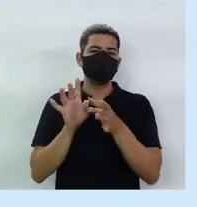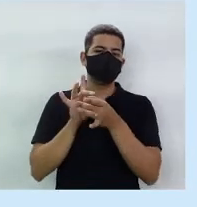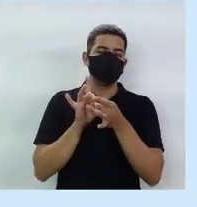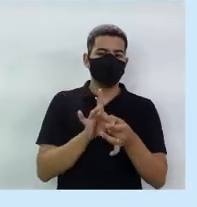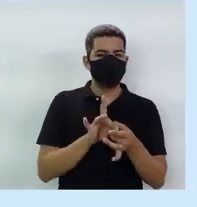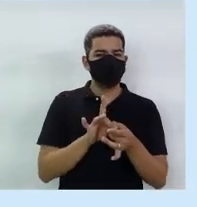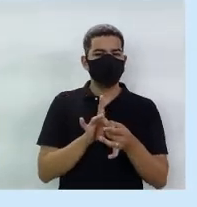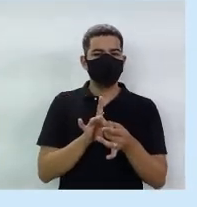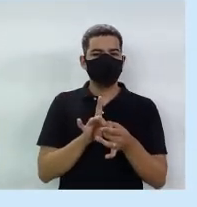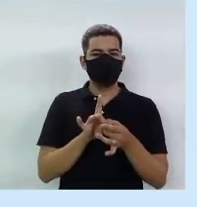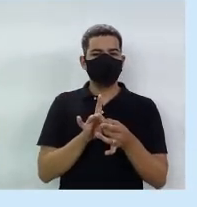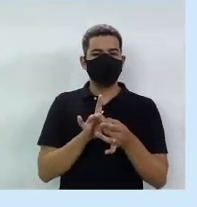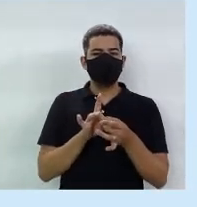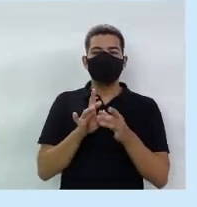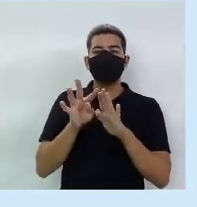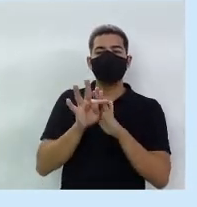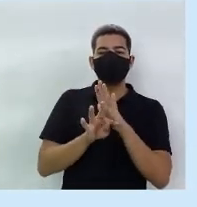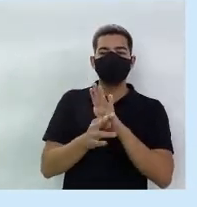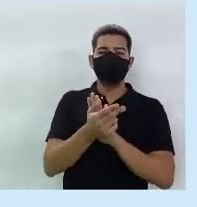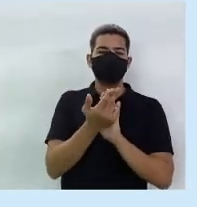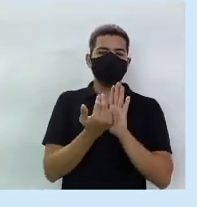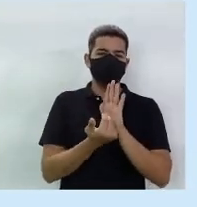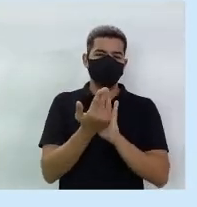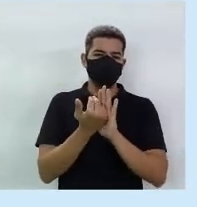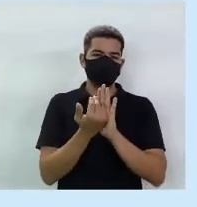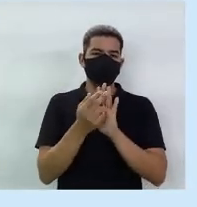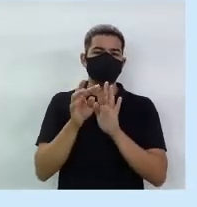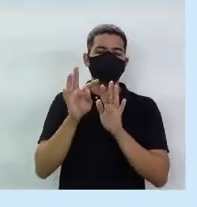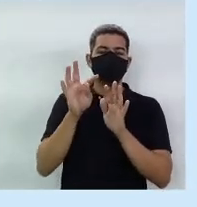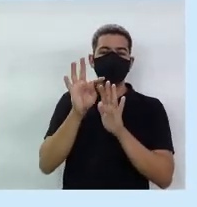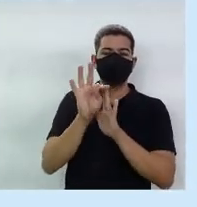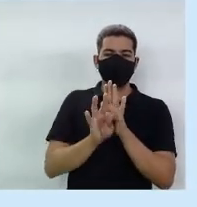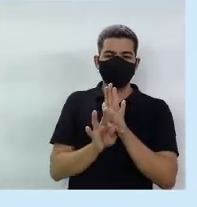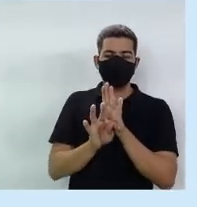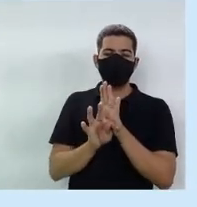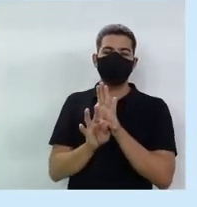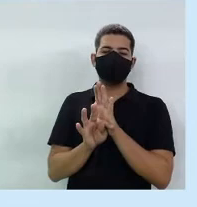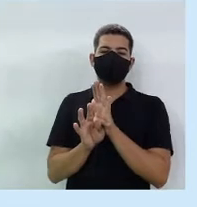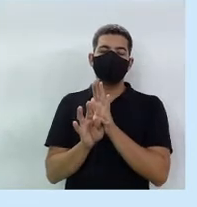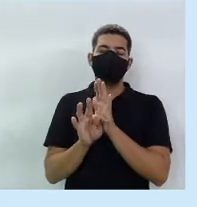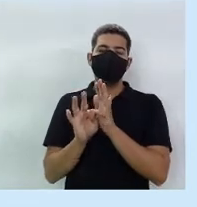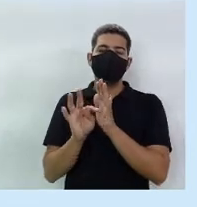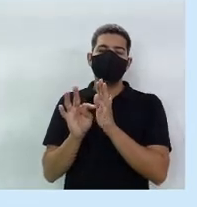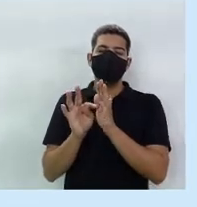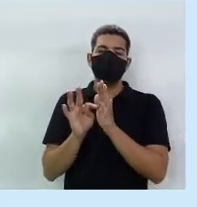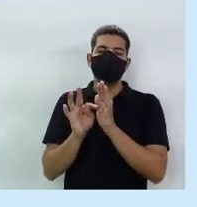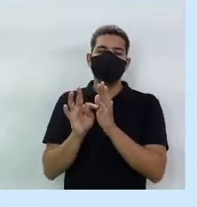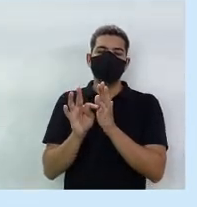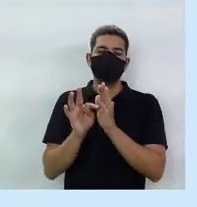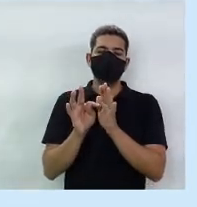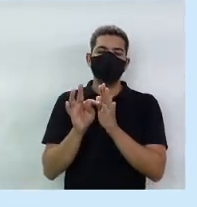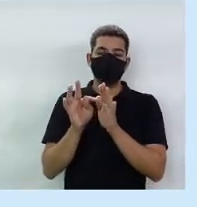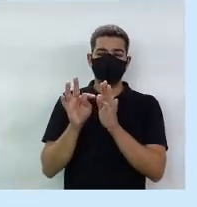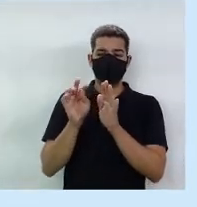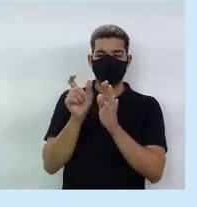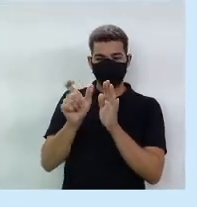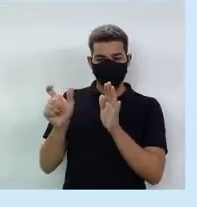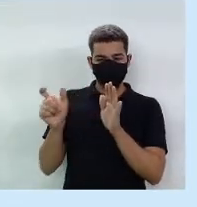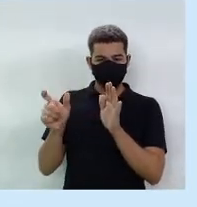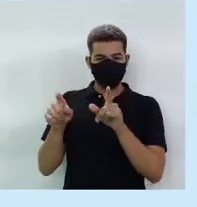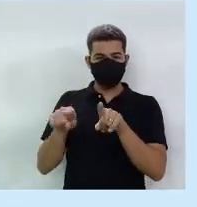contexto, texto verbal, texto misto, certo? E o texto não